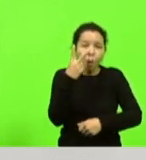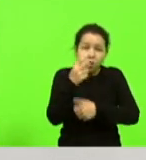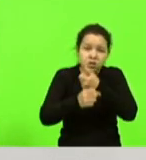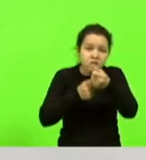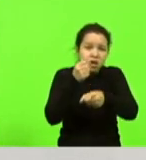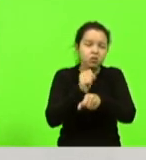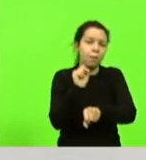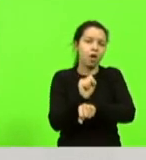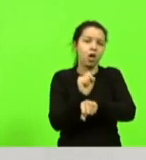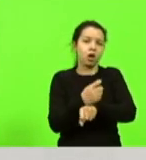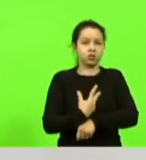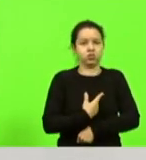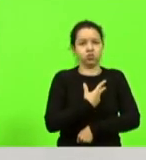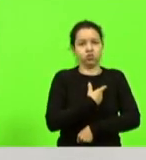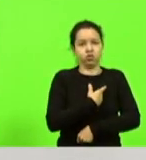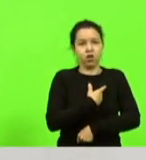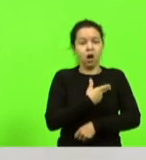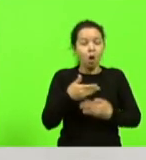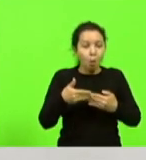me vem a pandemia.